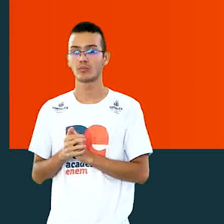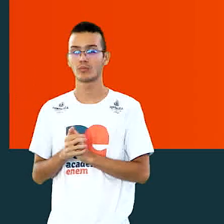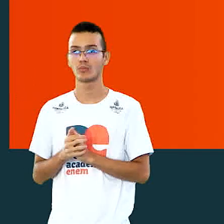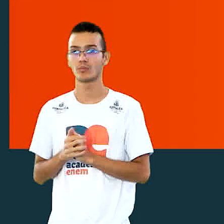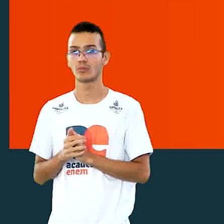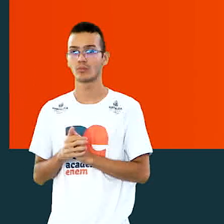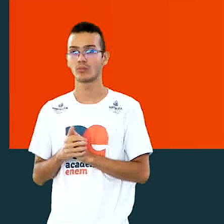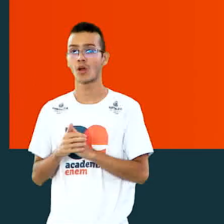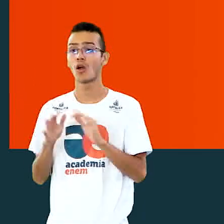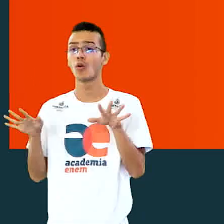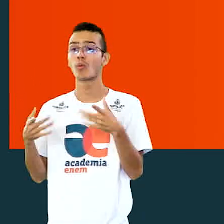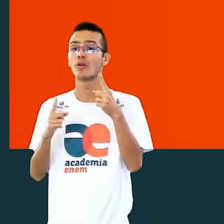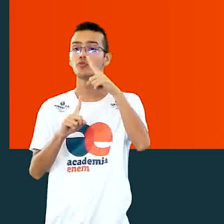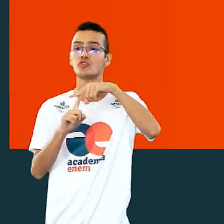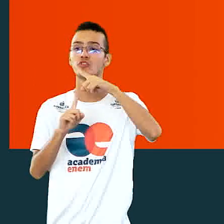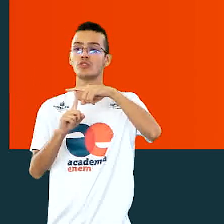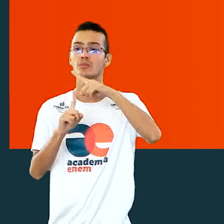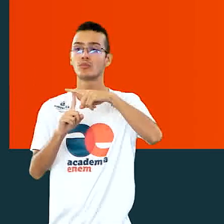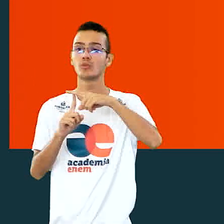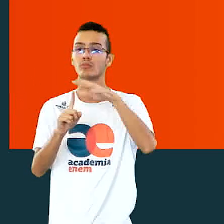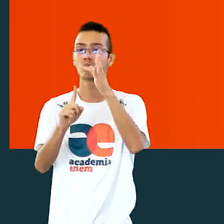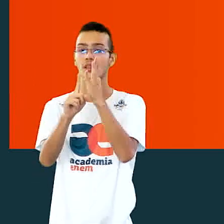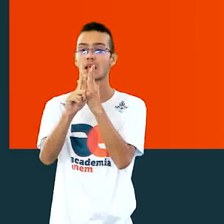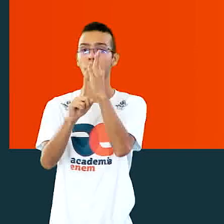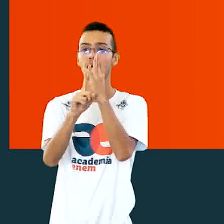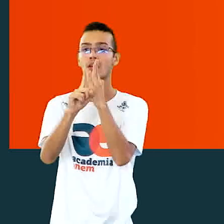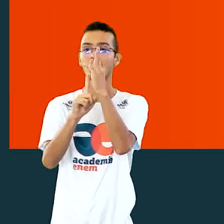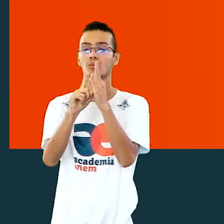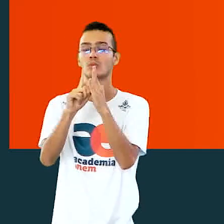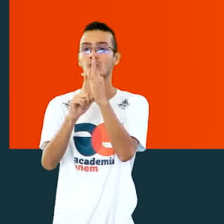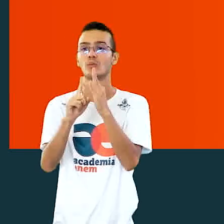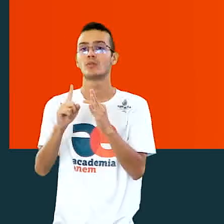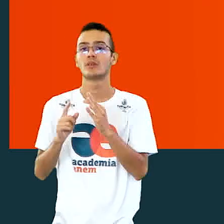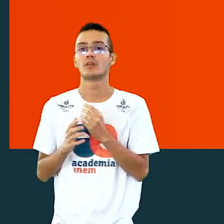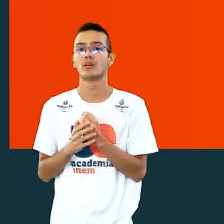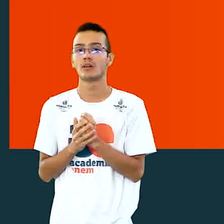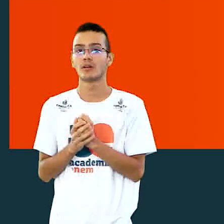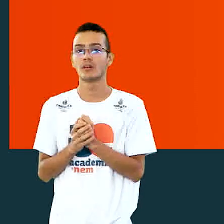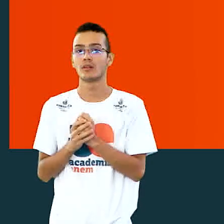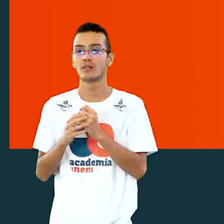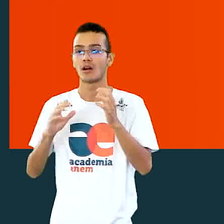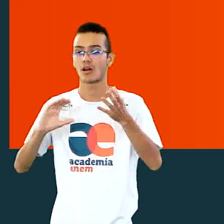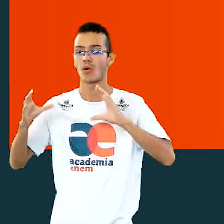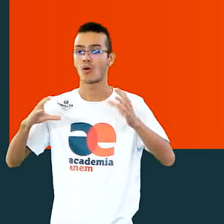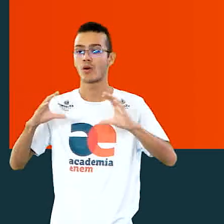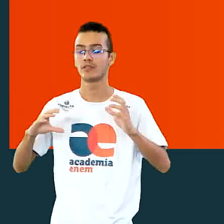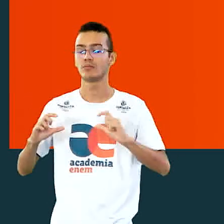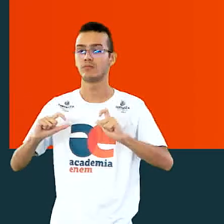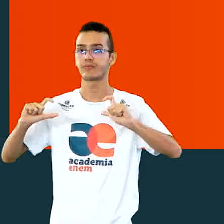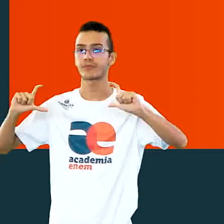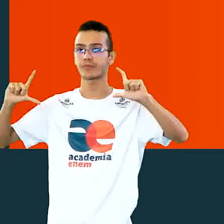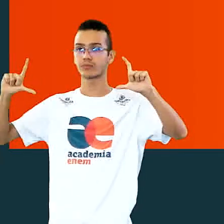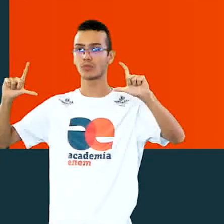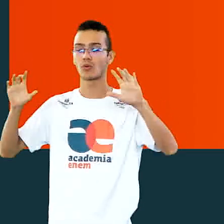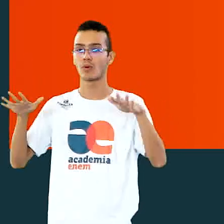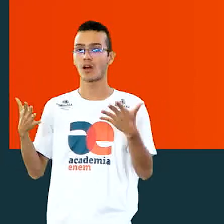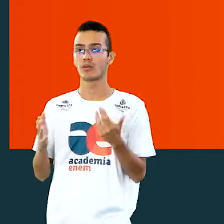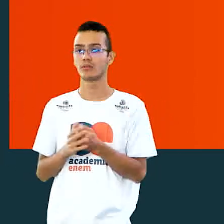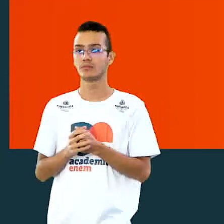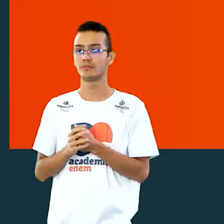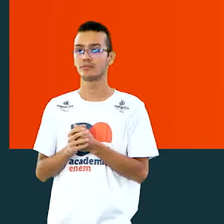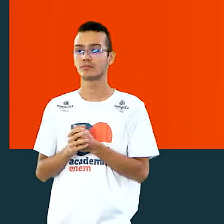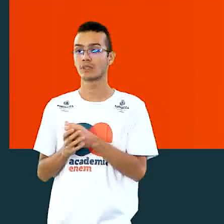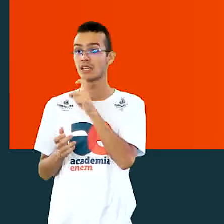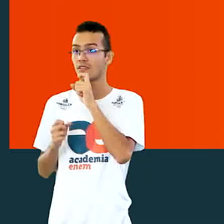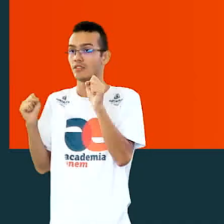posição inverno ou na verão? Bora, pessoal. Em qual posição a corrente vai ser maior? Na verão ou na inverno? Inverno, porque é a posição